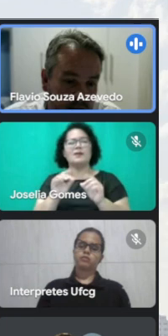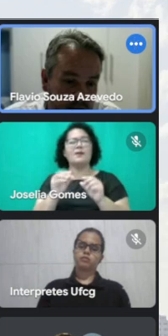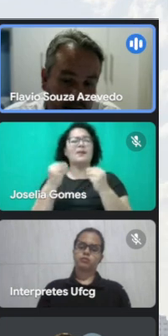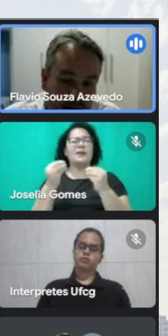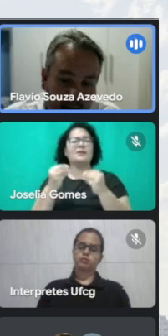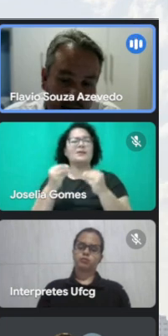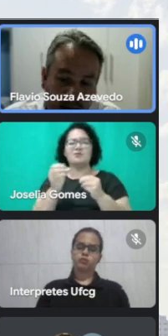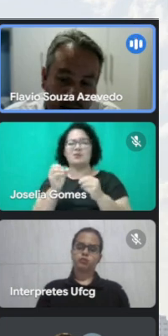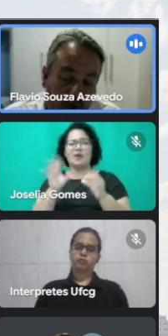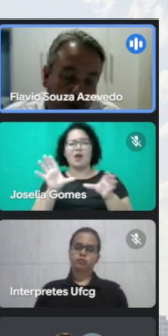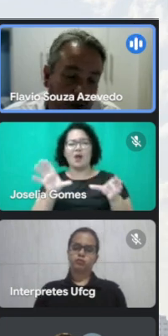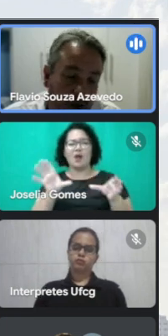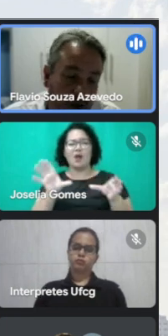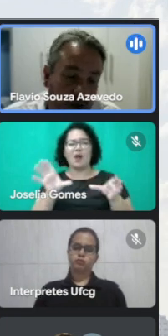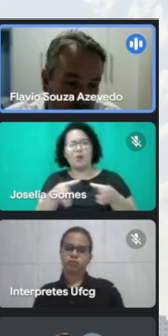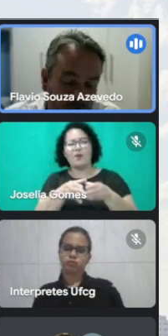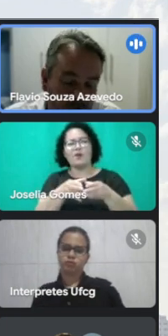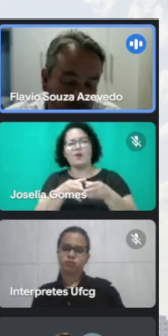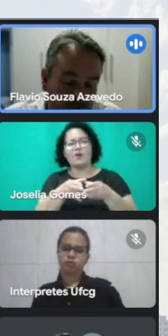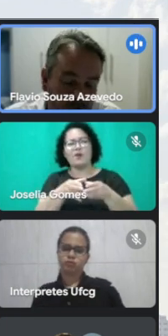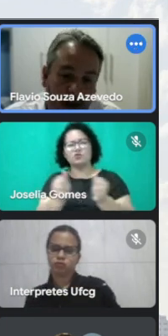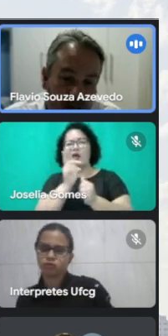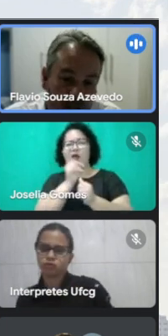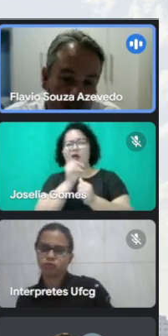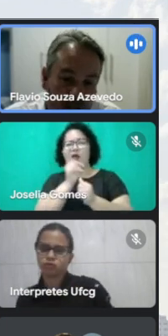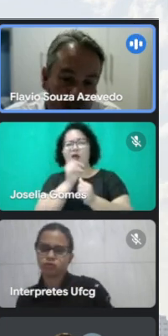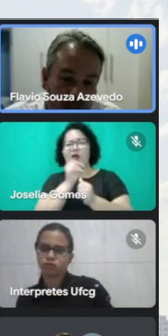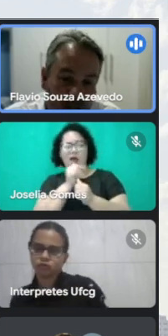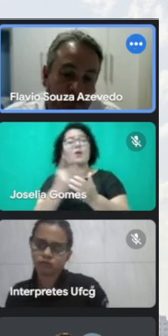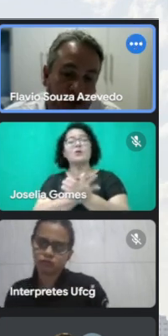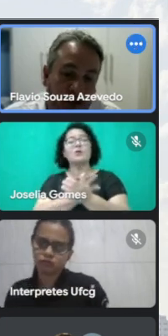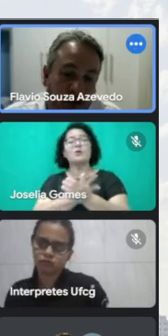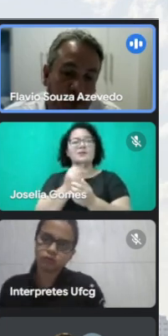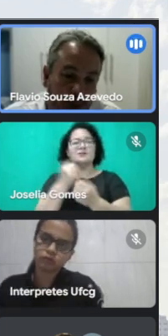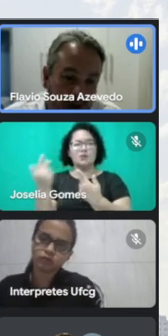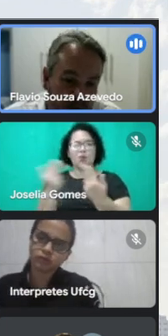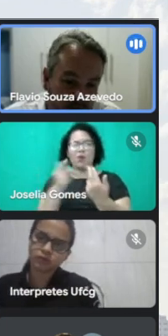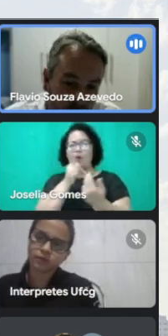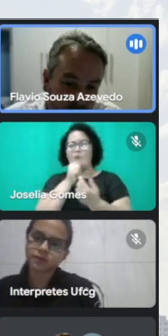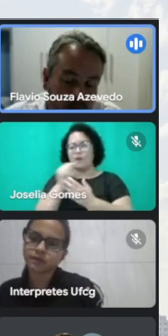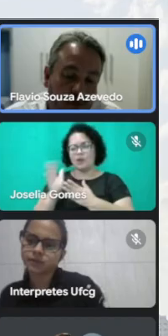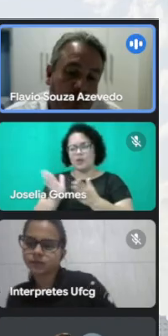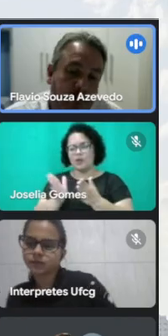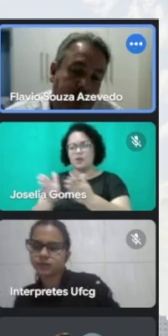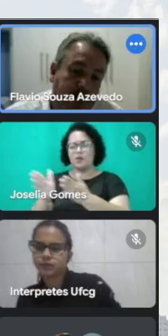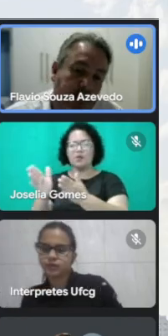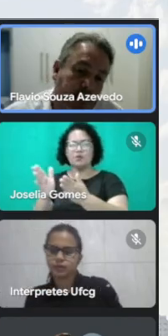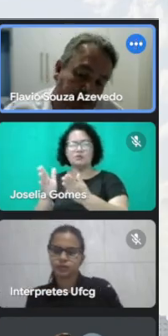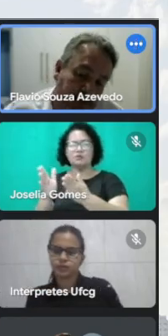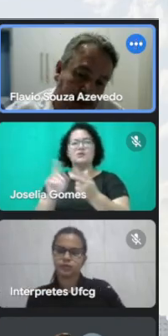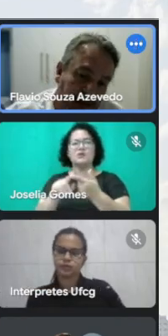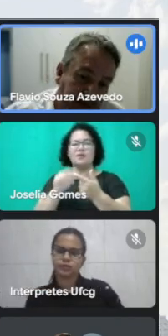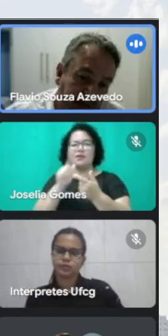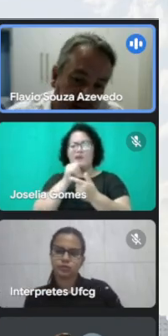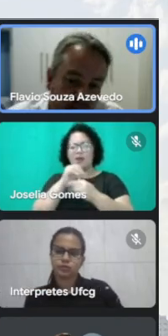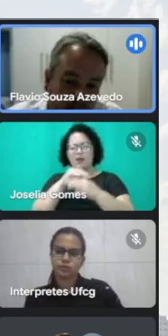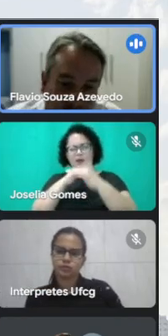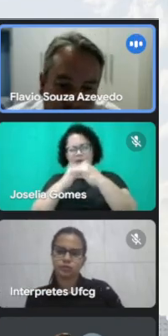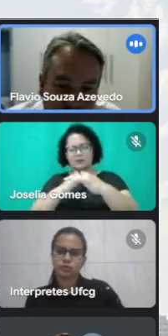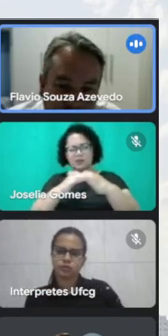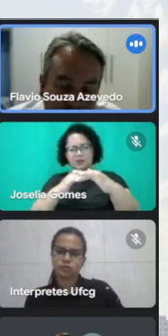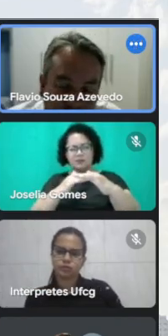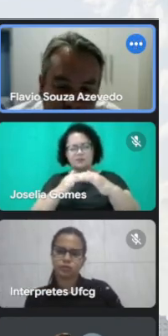que ocorre com os rios, né, e com os oceanos. O pessoal pega o esgoto e,